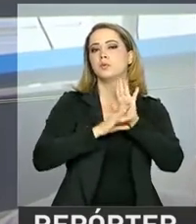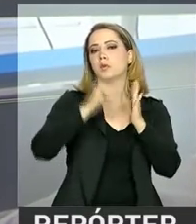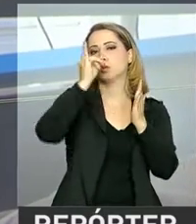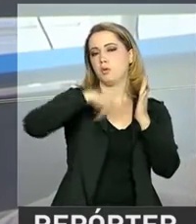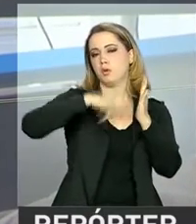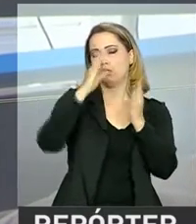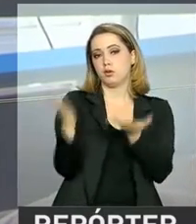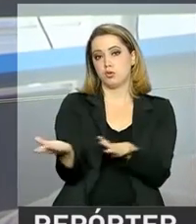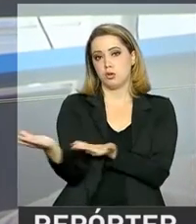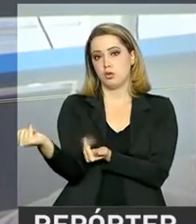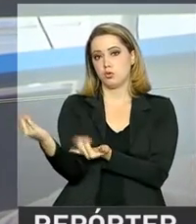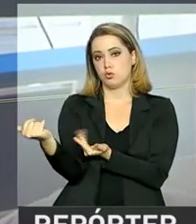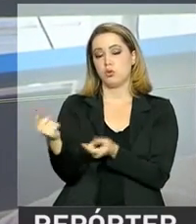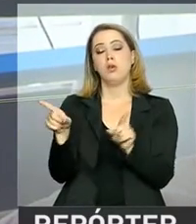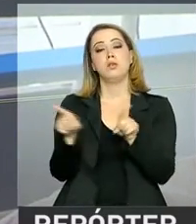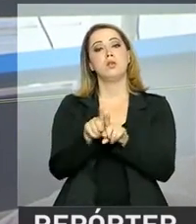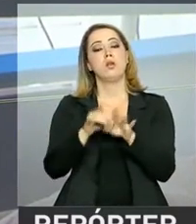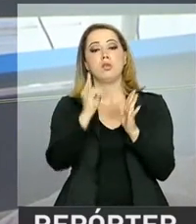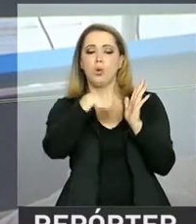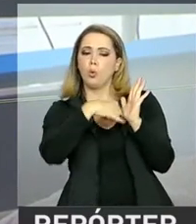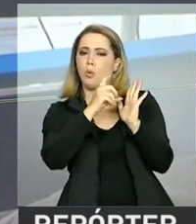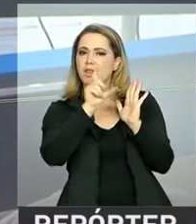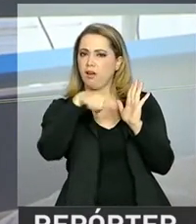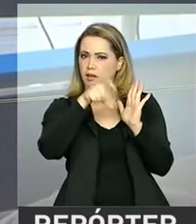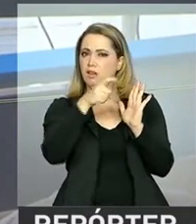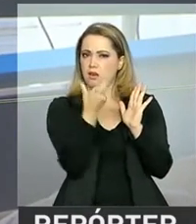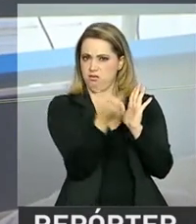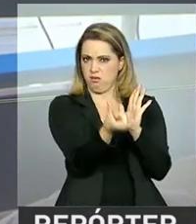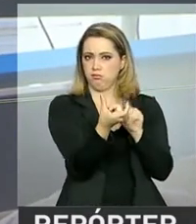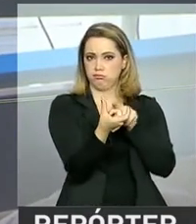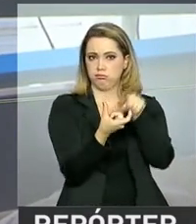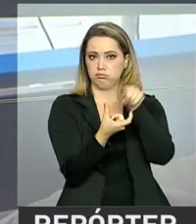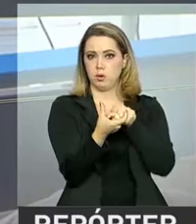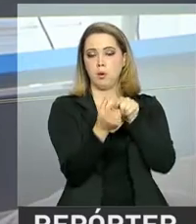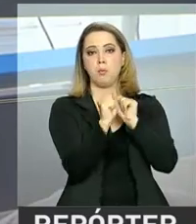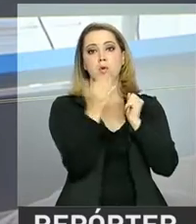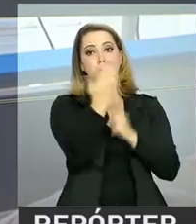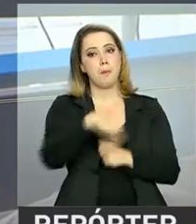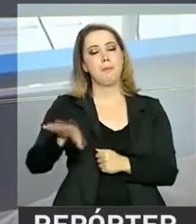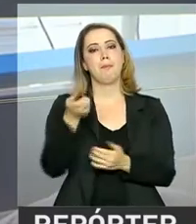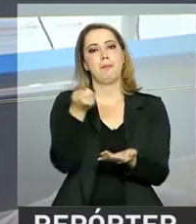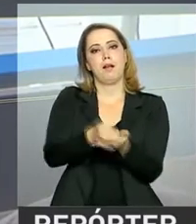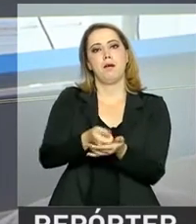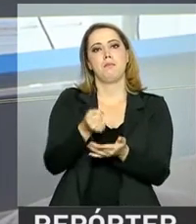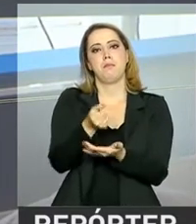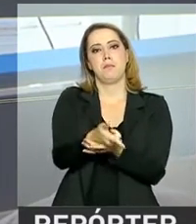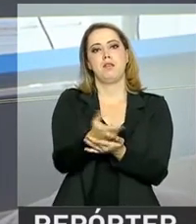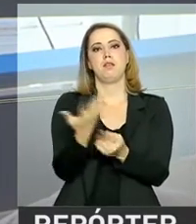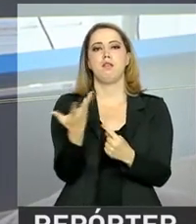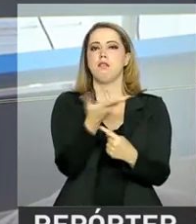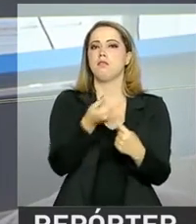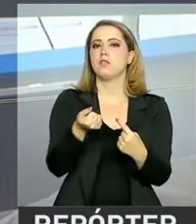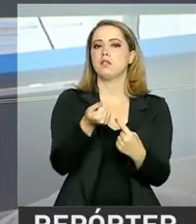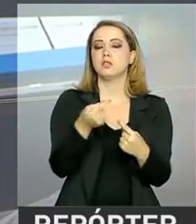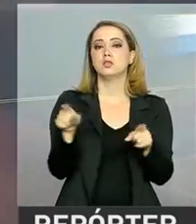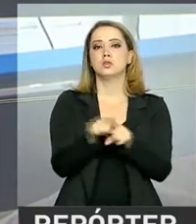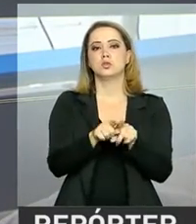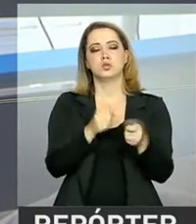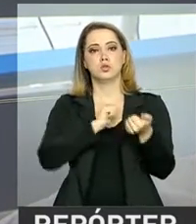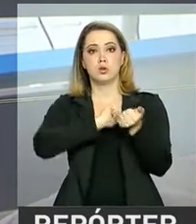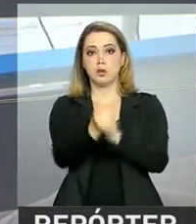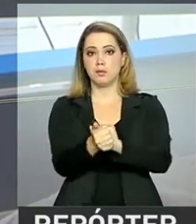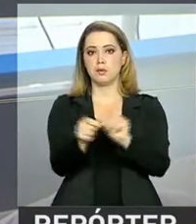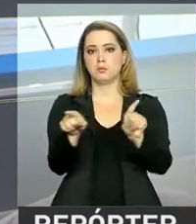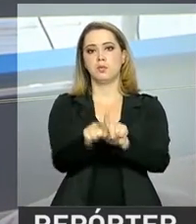com a carteirinha é possível adquirir a meia-entrada em eventos artísticos e esportivos além disso o documento garante a gratuidade